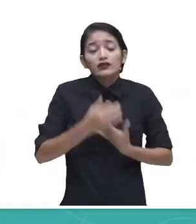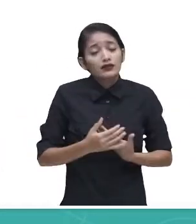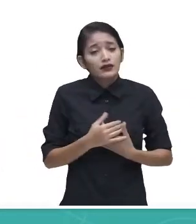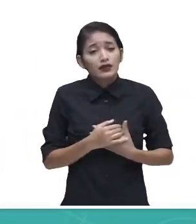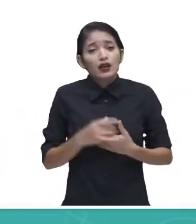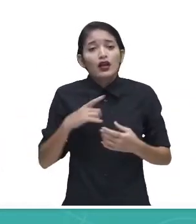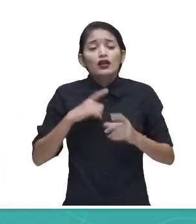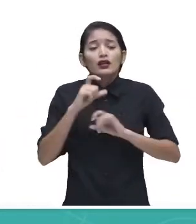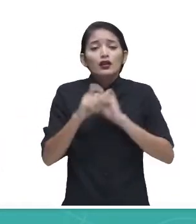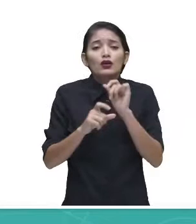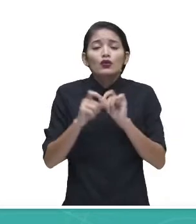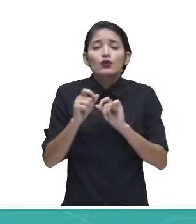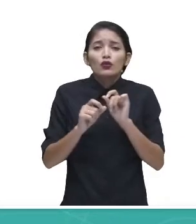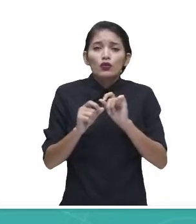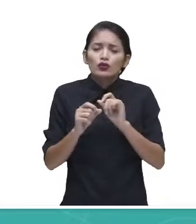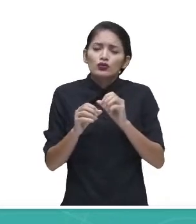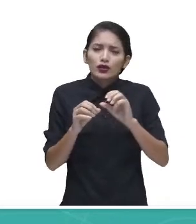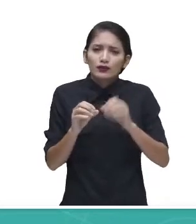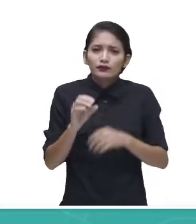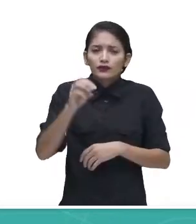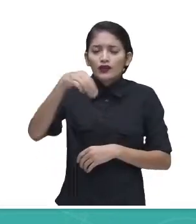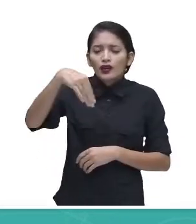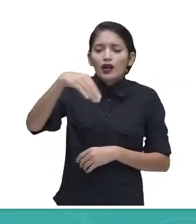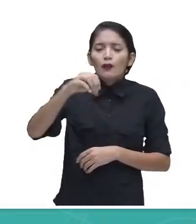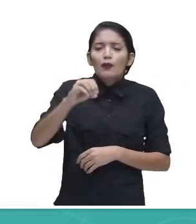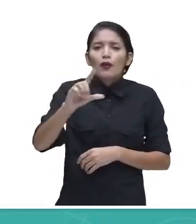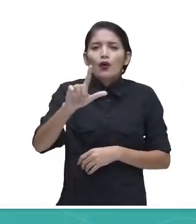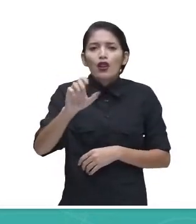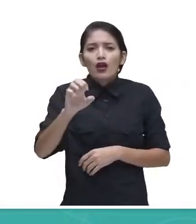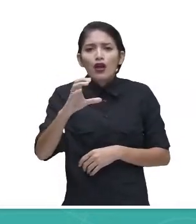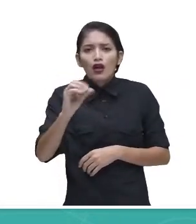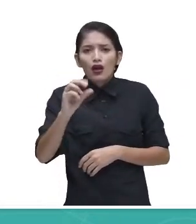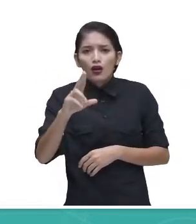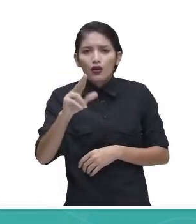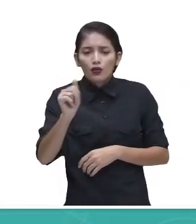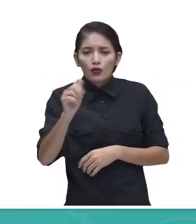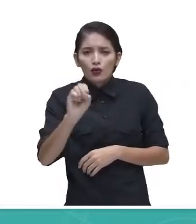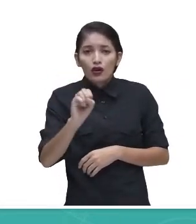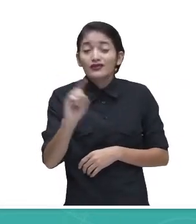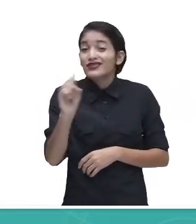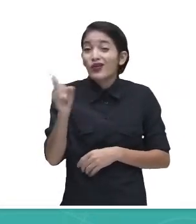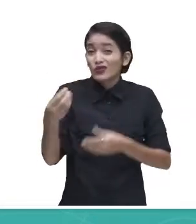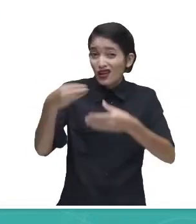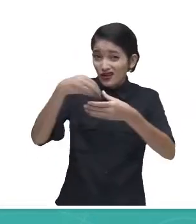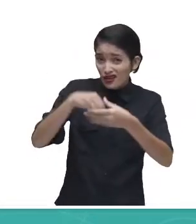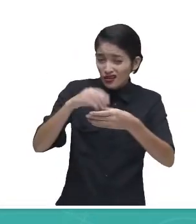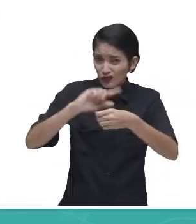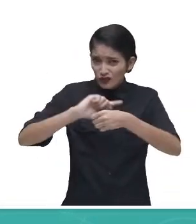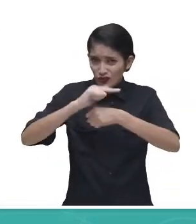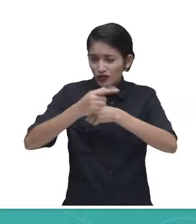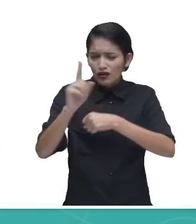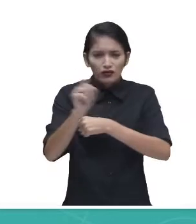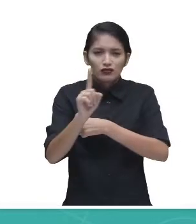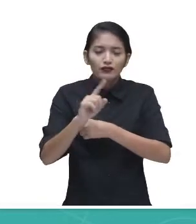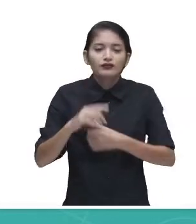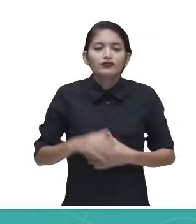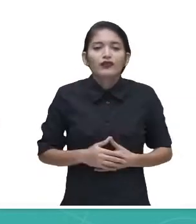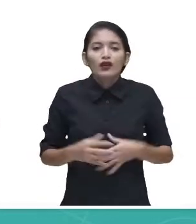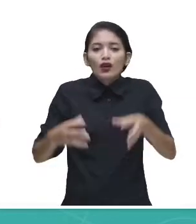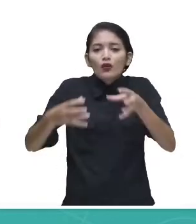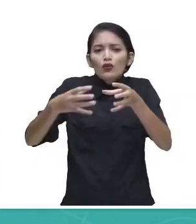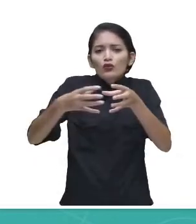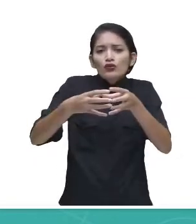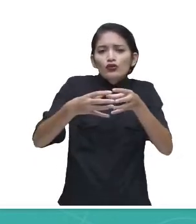as moléculas. As moléculas é o agrupamento desses átomos. Então, vamos lá no conceito. Um conjunto de átomos, os